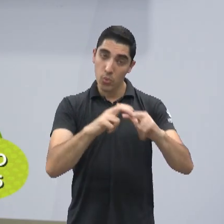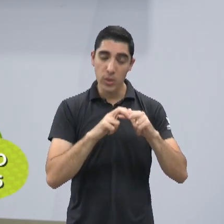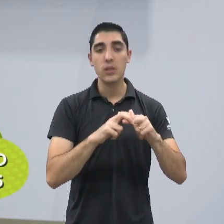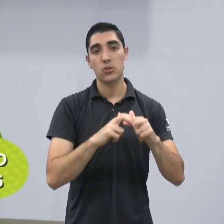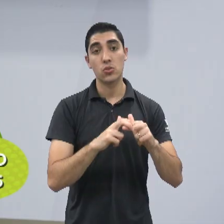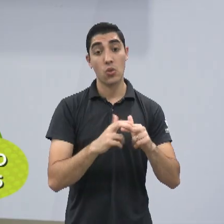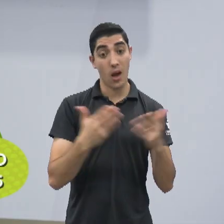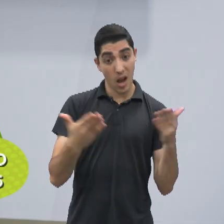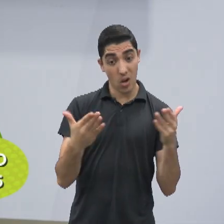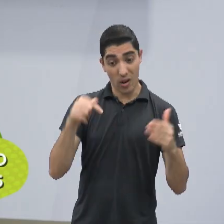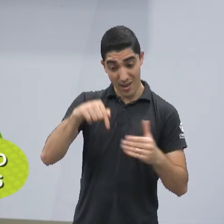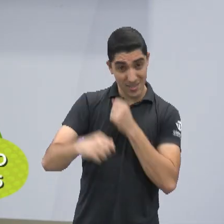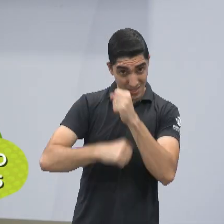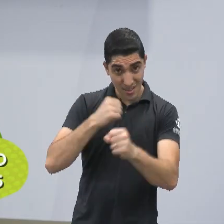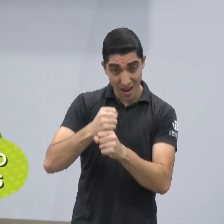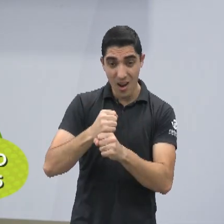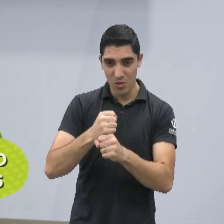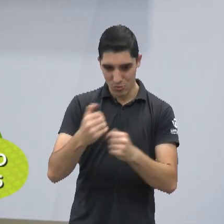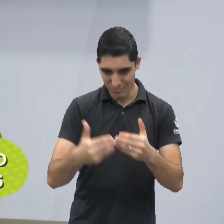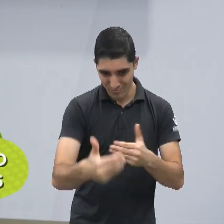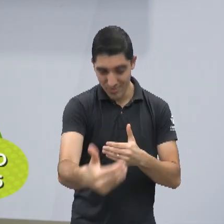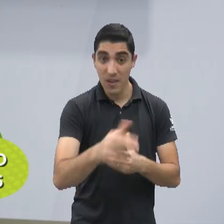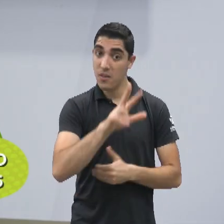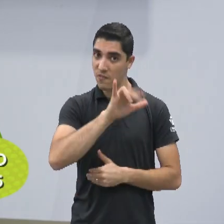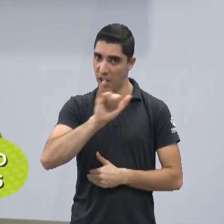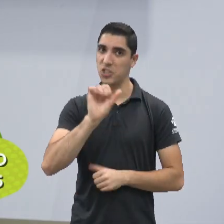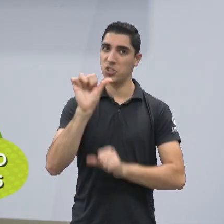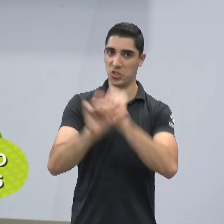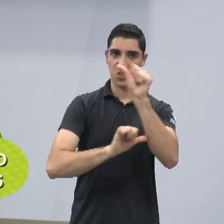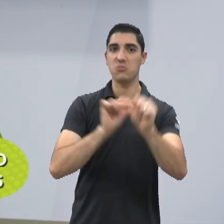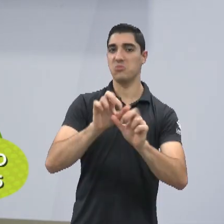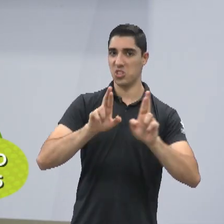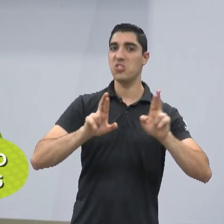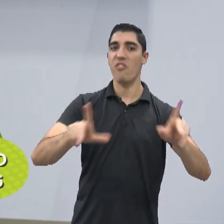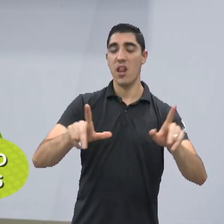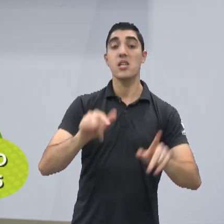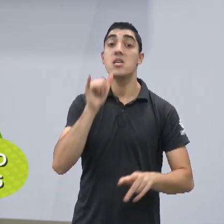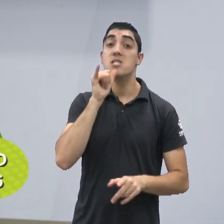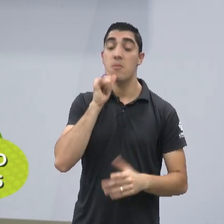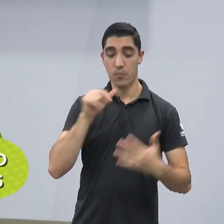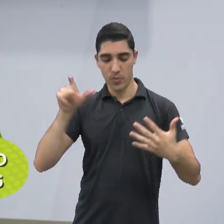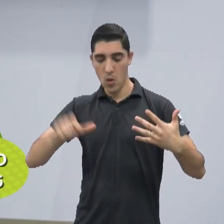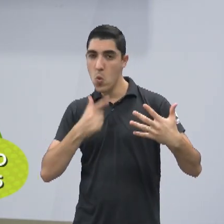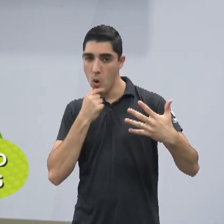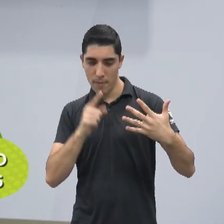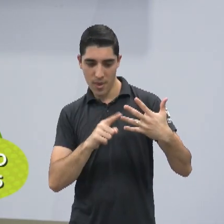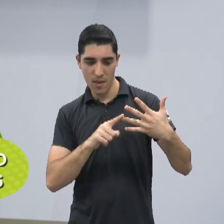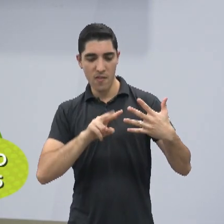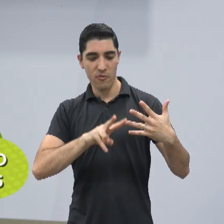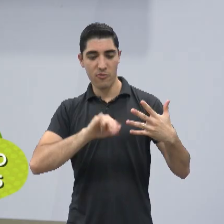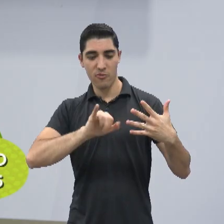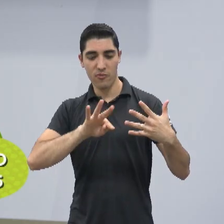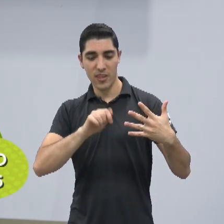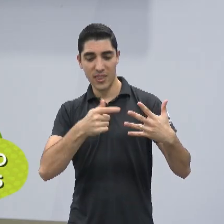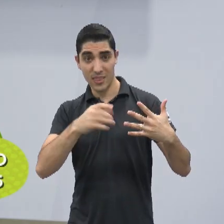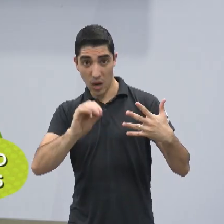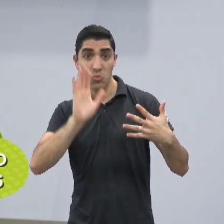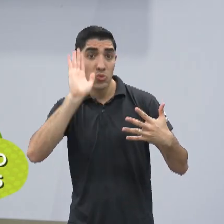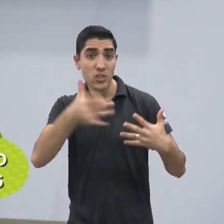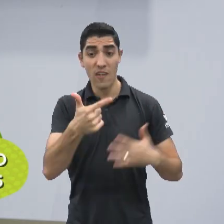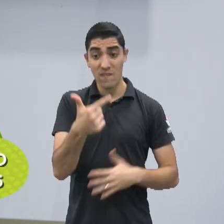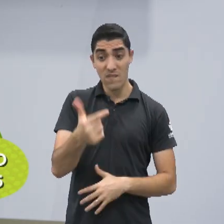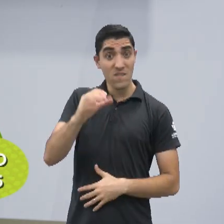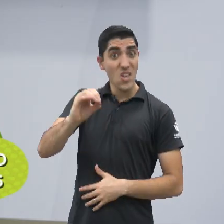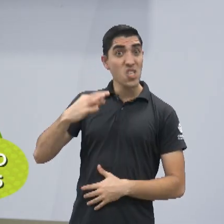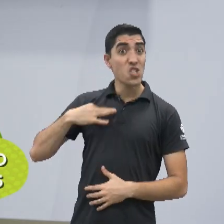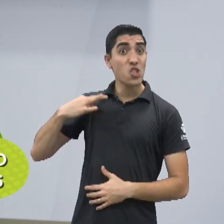está sendo diferente. São jogadores um pouco mais rodados. O Vitão, por exemplo, já passou por mais de 20 clubes, né? Então tem